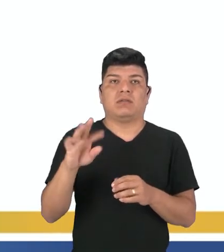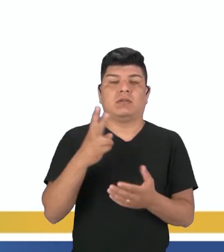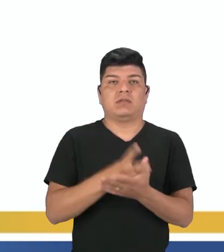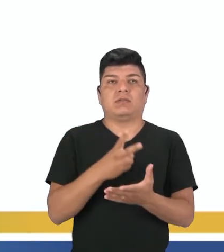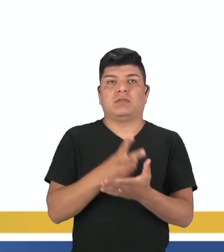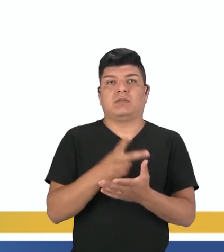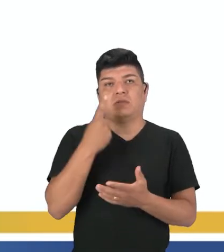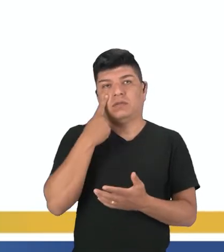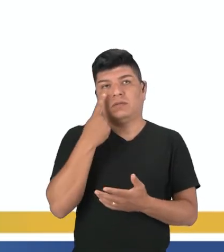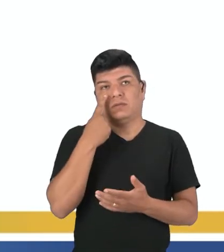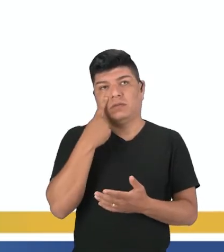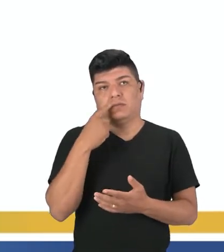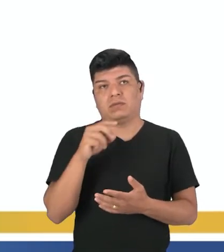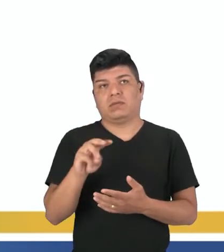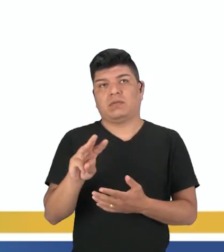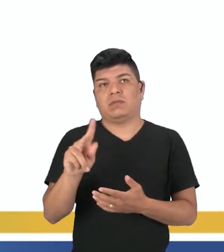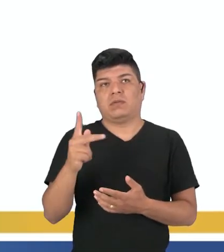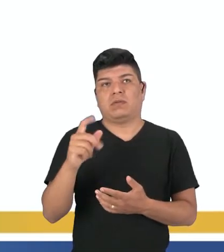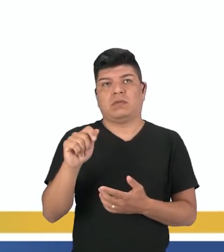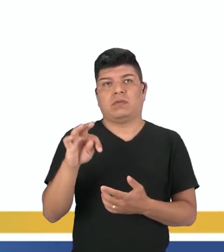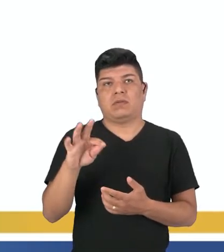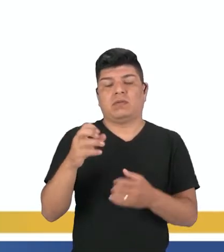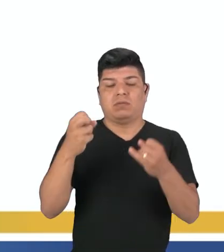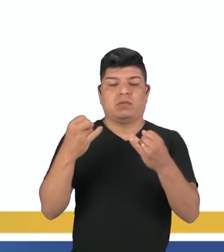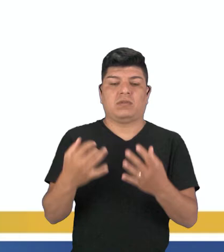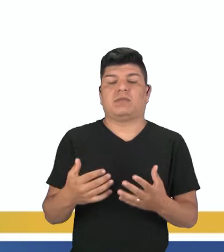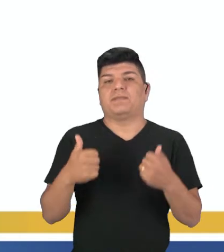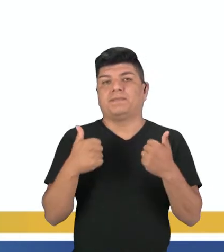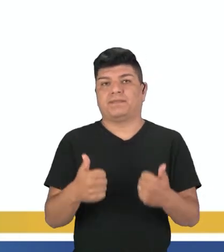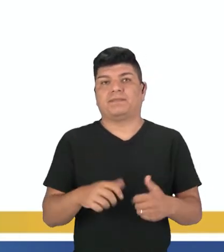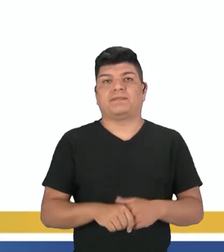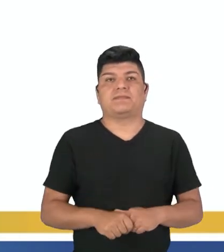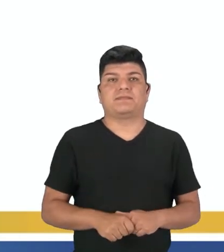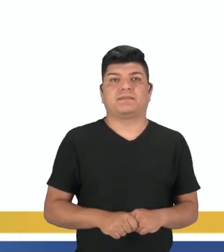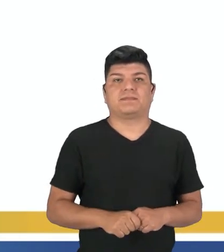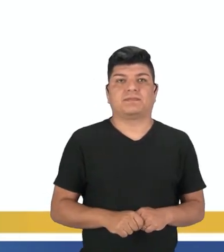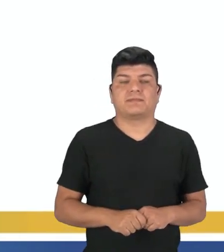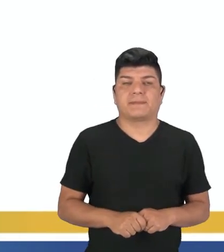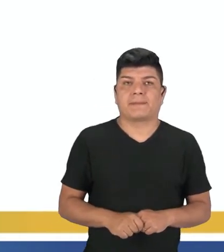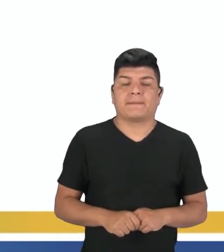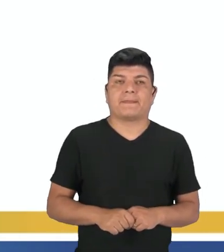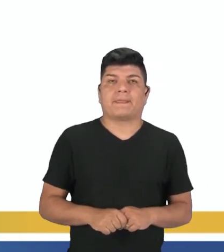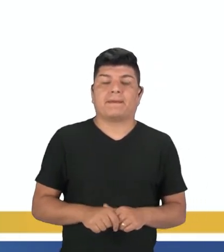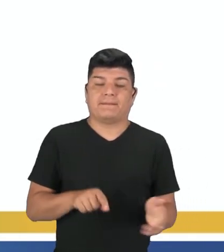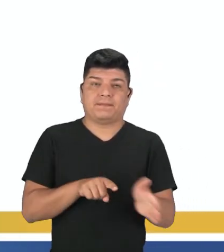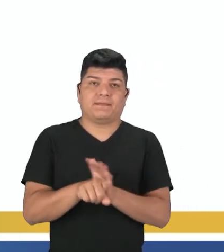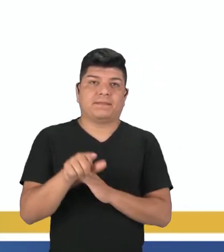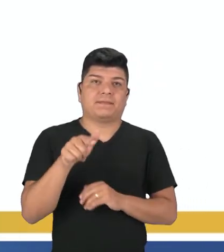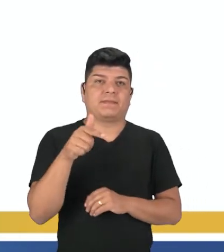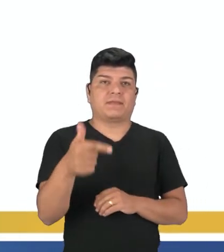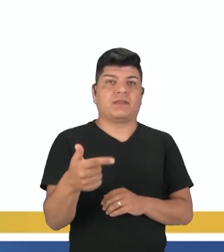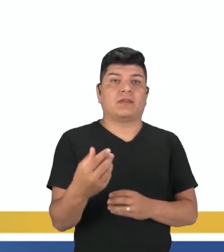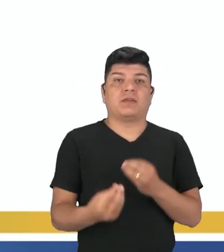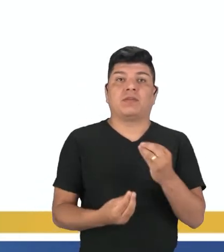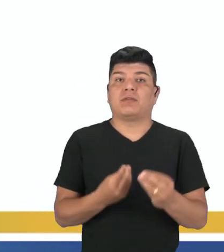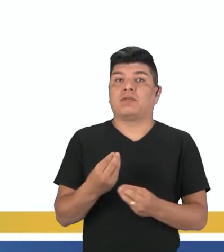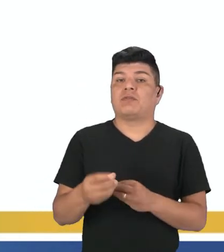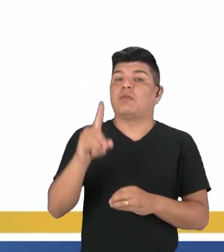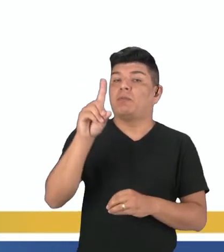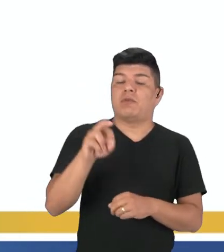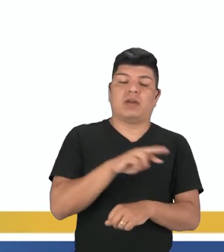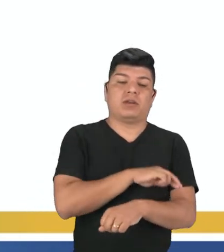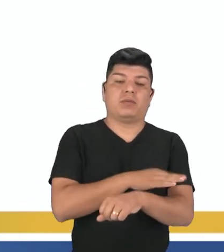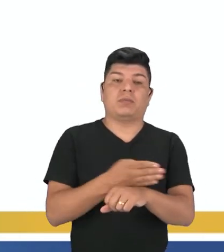sempre que você vê o what like, eu estou pedindo para descrever, certinho? Outra pergunta. What is Rio Branco